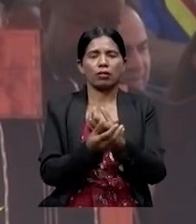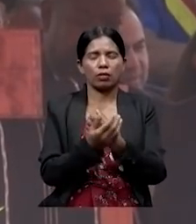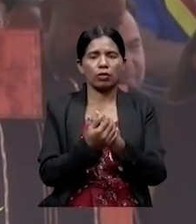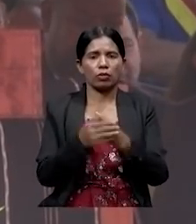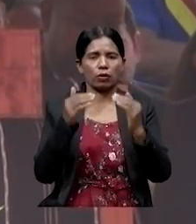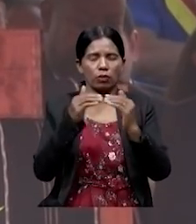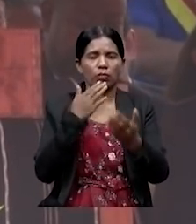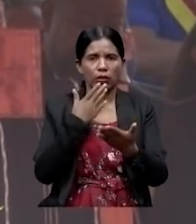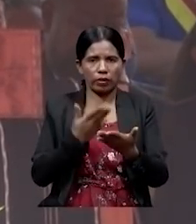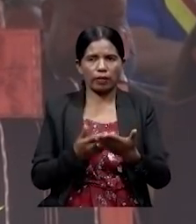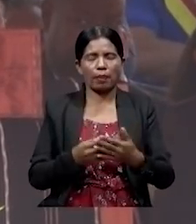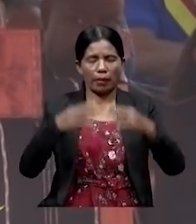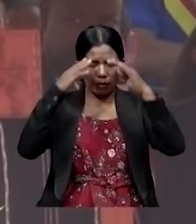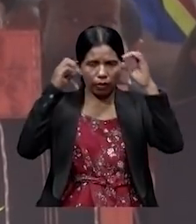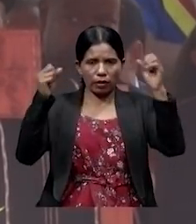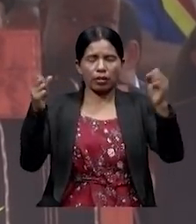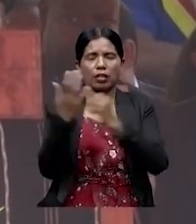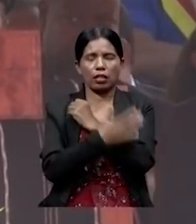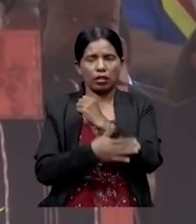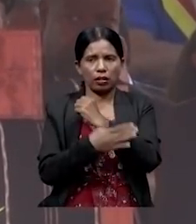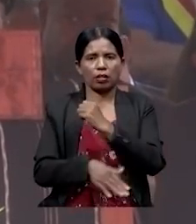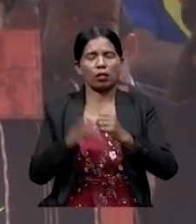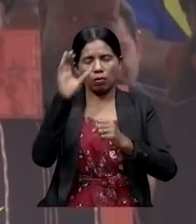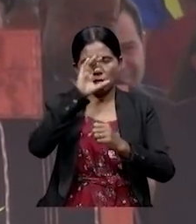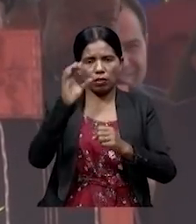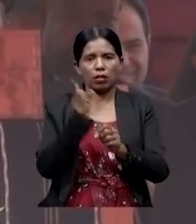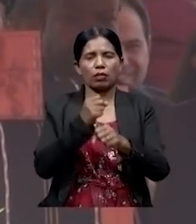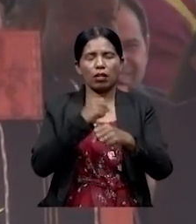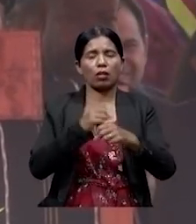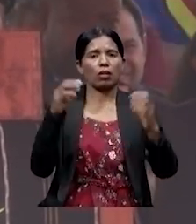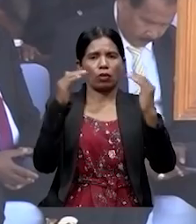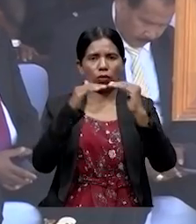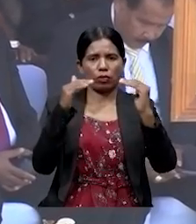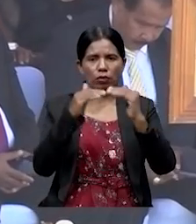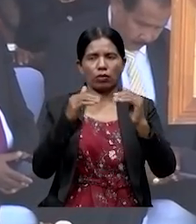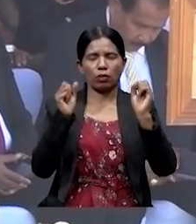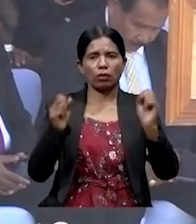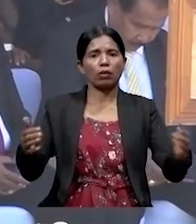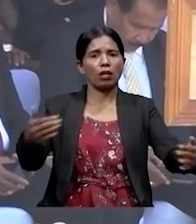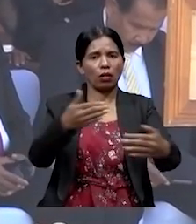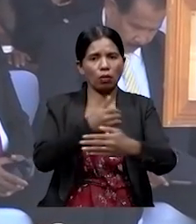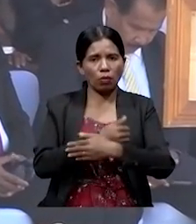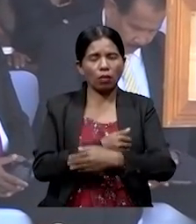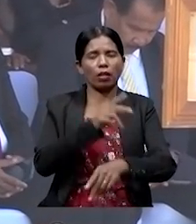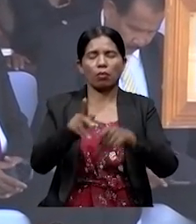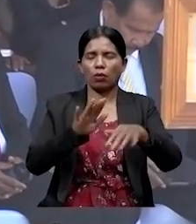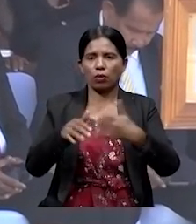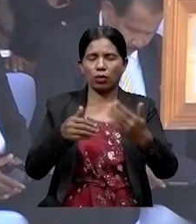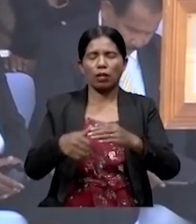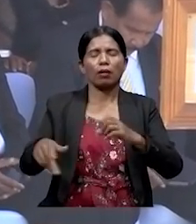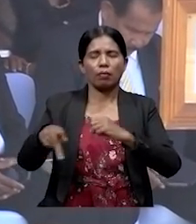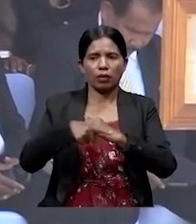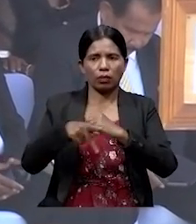da República, até tentar, e a Railara, minha parte, busca o halo diálogo, o de Hakuak e Mohotu, no partido não é assento